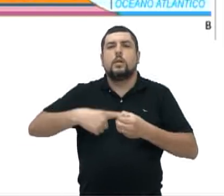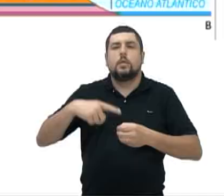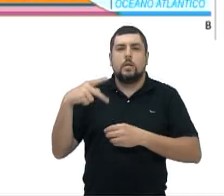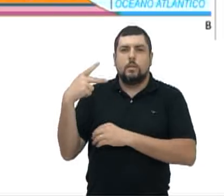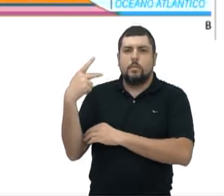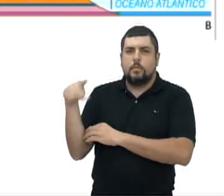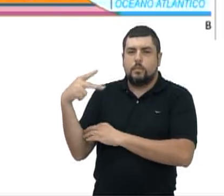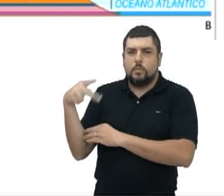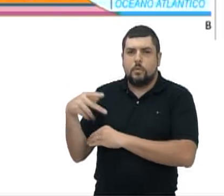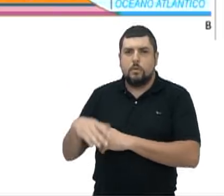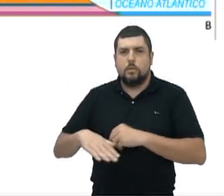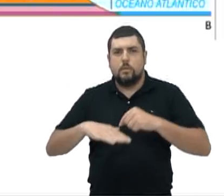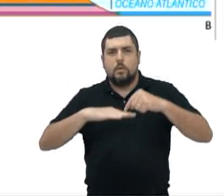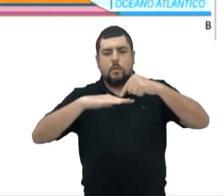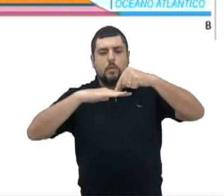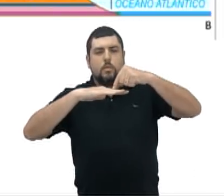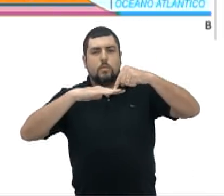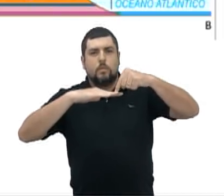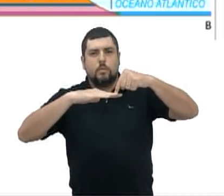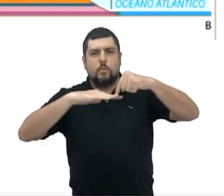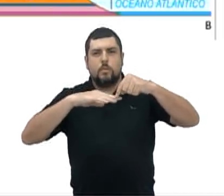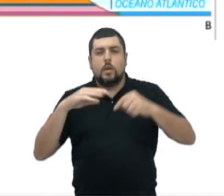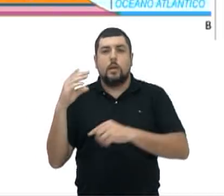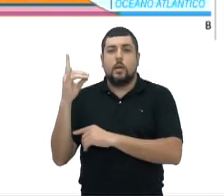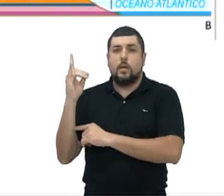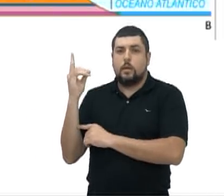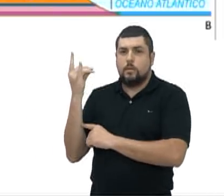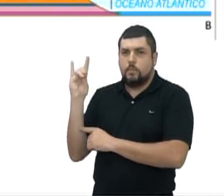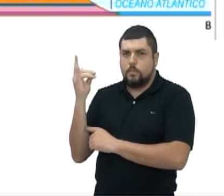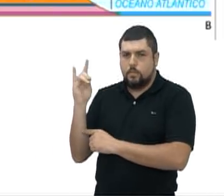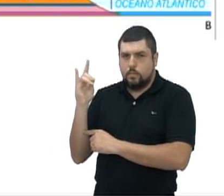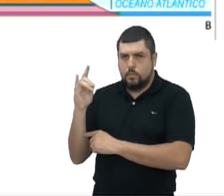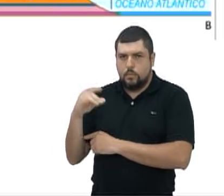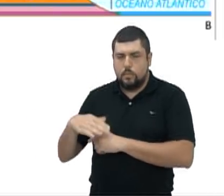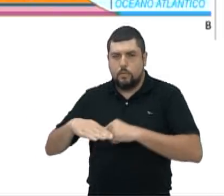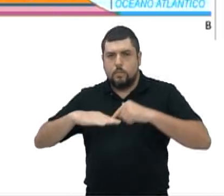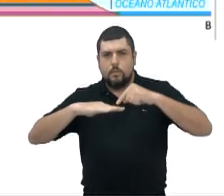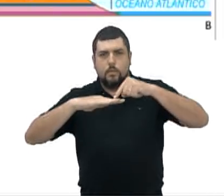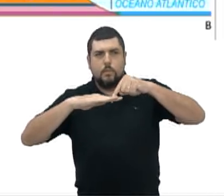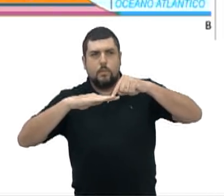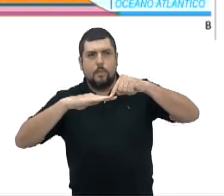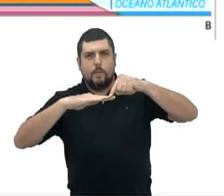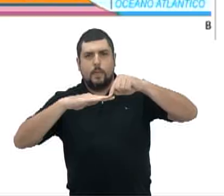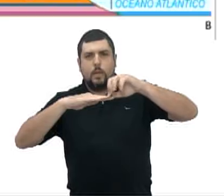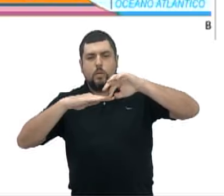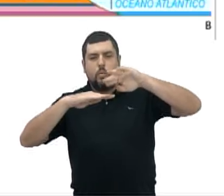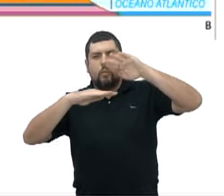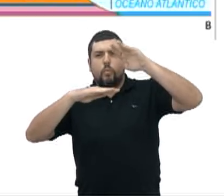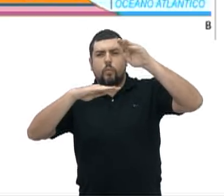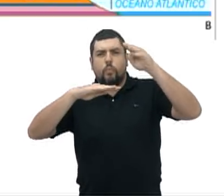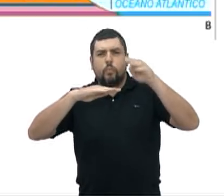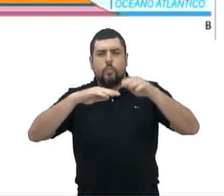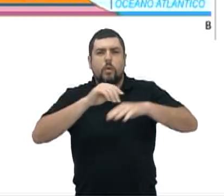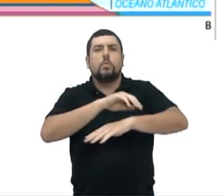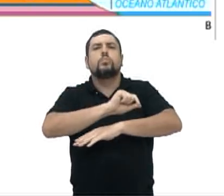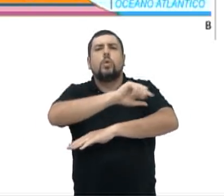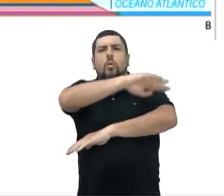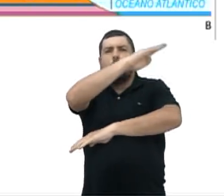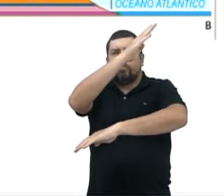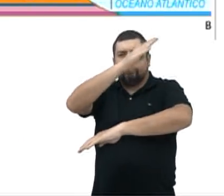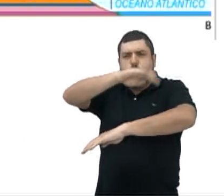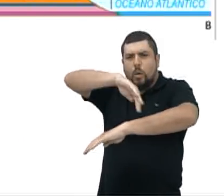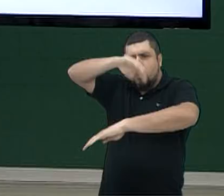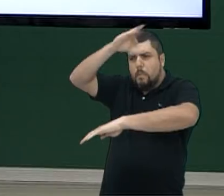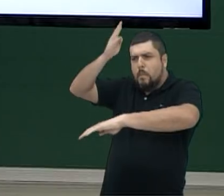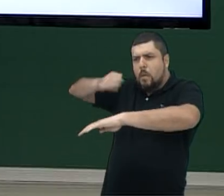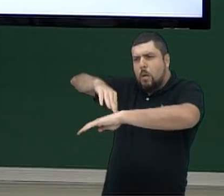La Paz. Nós temos aqui a Cordilheira dos Andes e o Oceano Pacífico. Então,